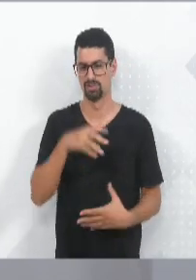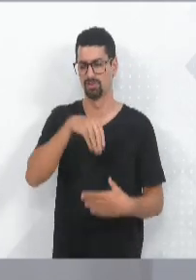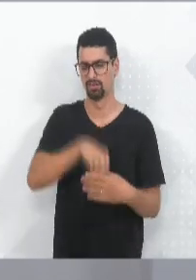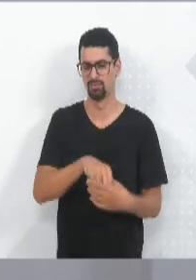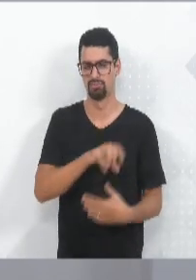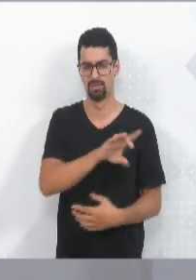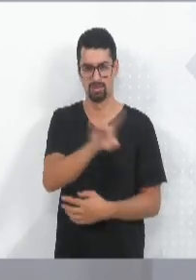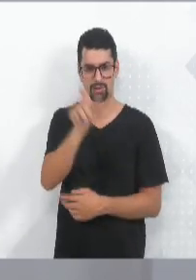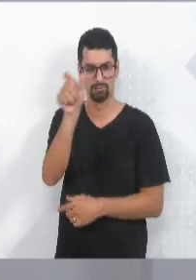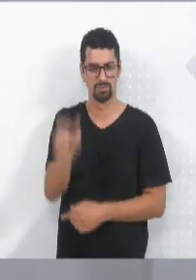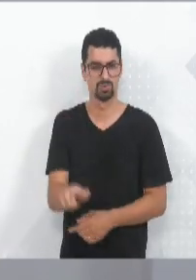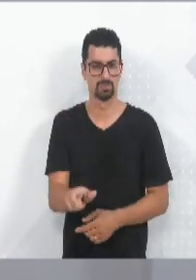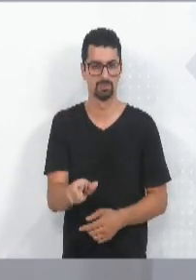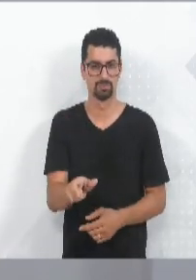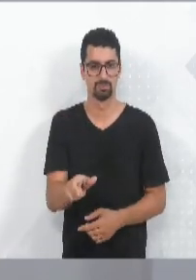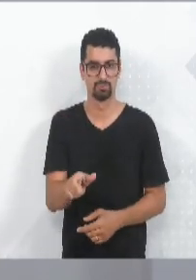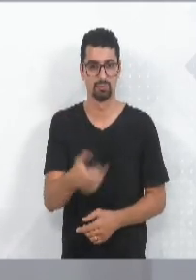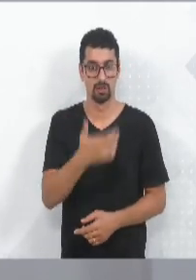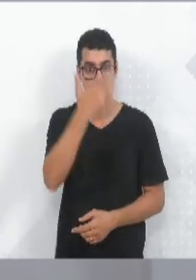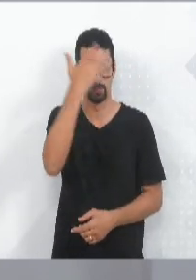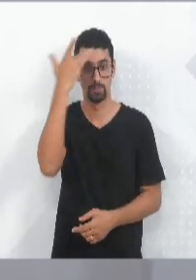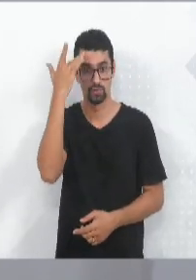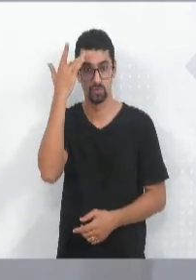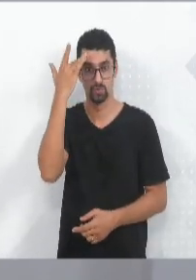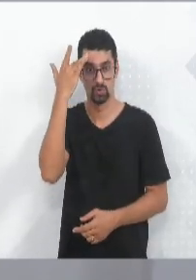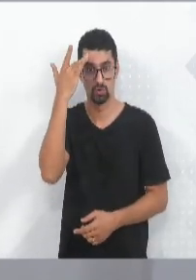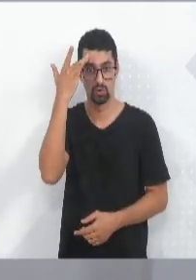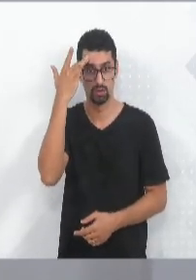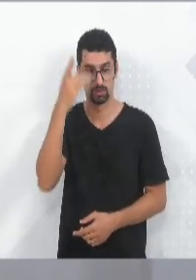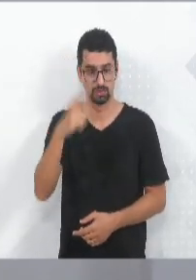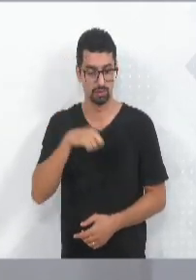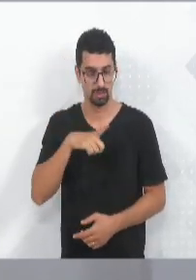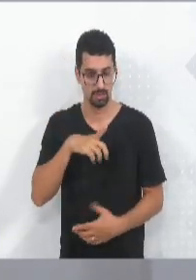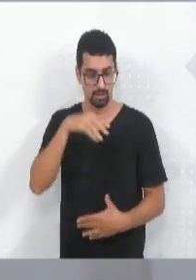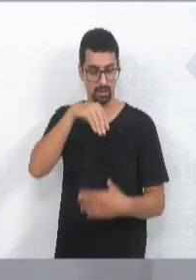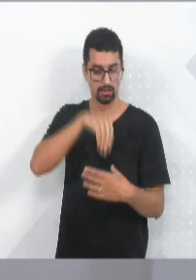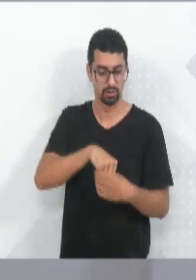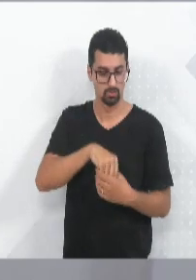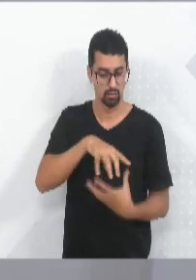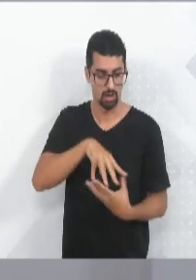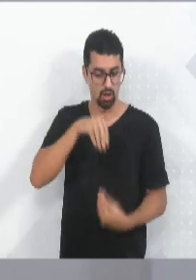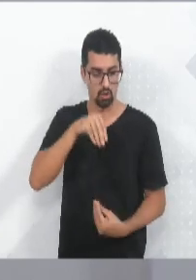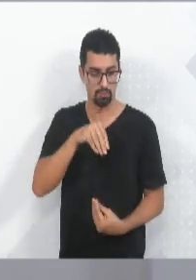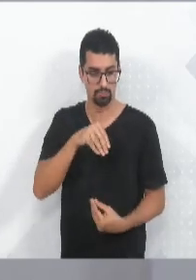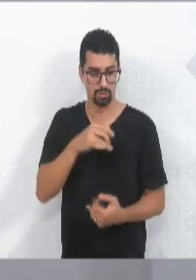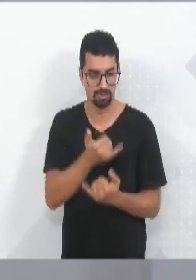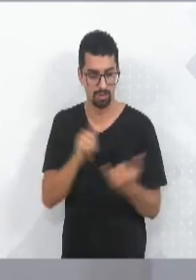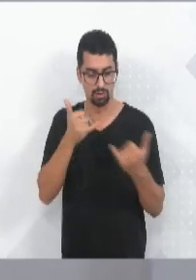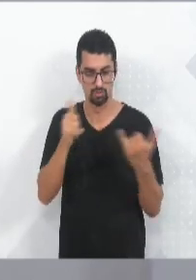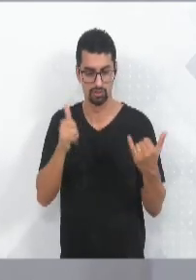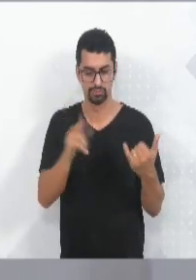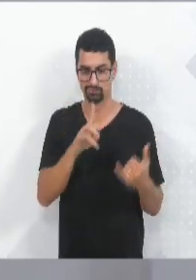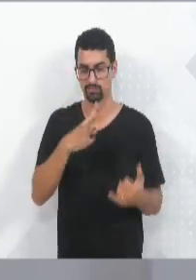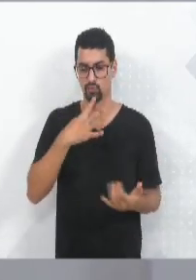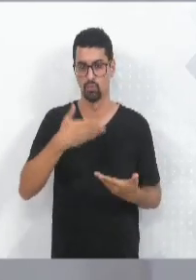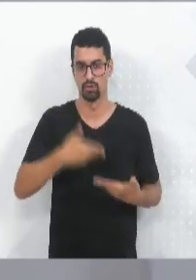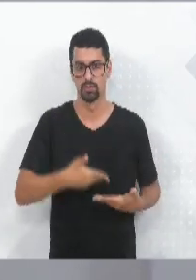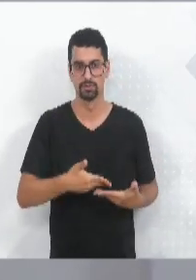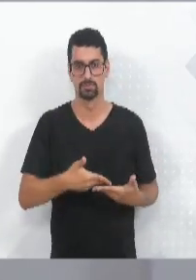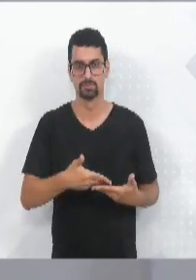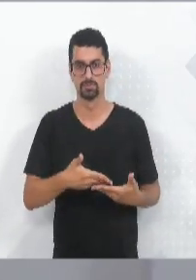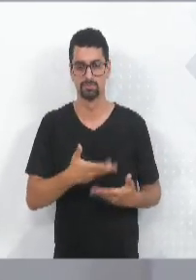e o homem é uma alma vivente que possui vibrando dentro de si energias que desconhece e que o